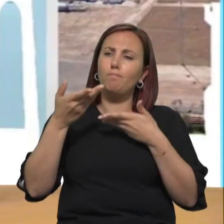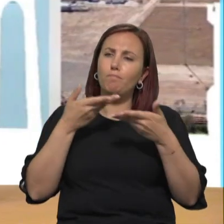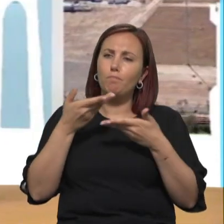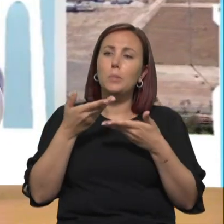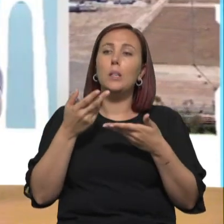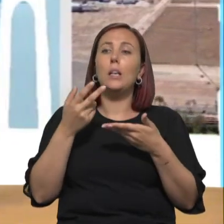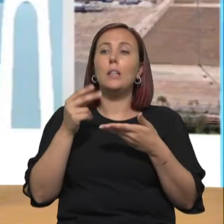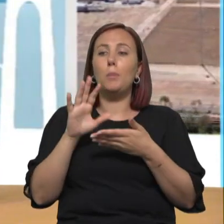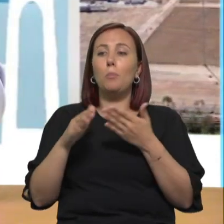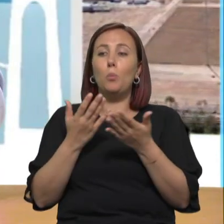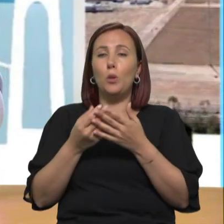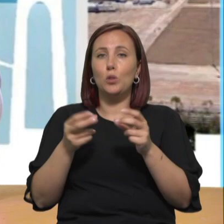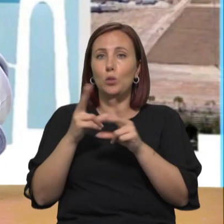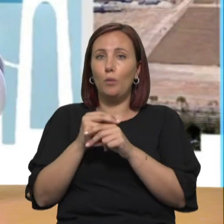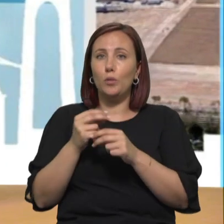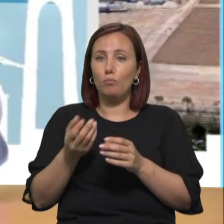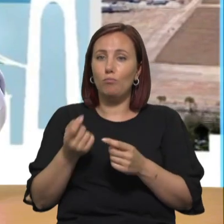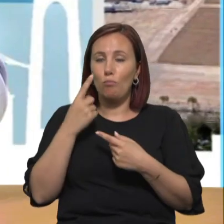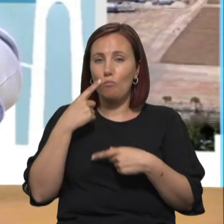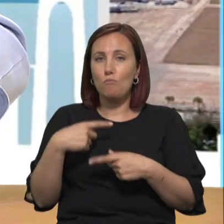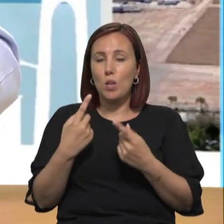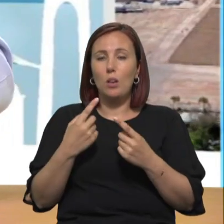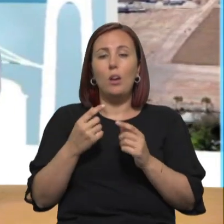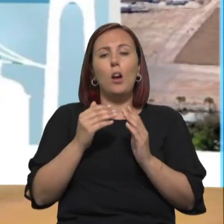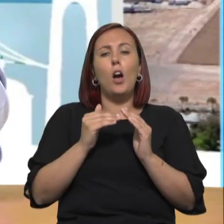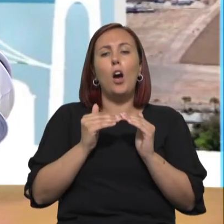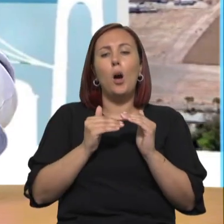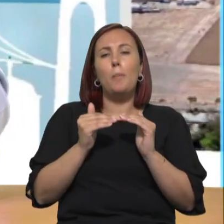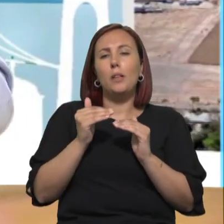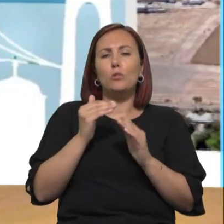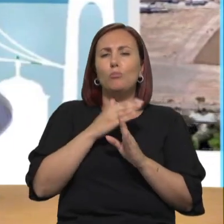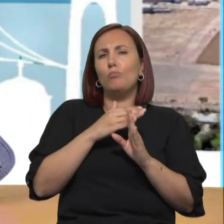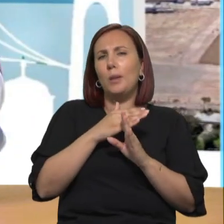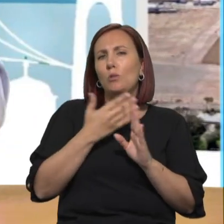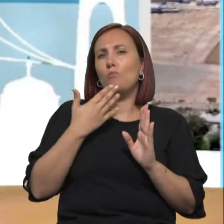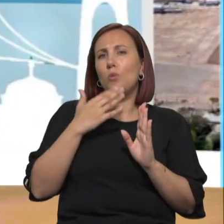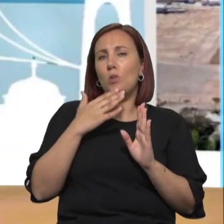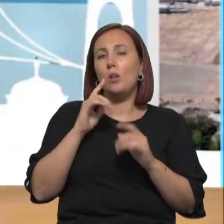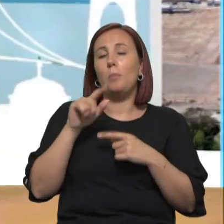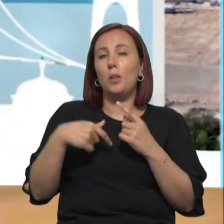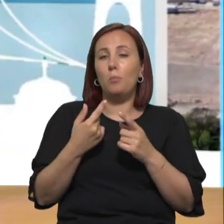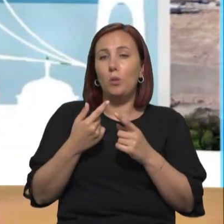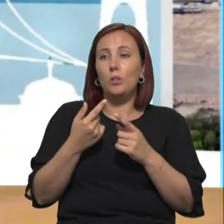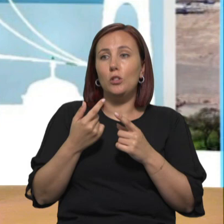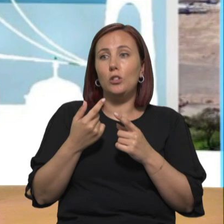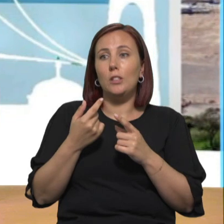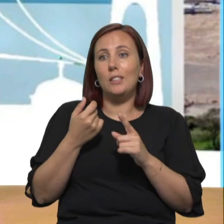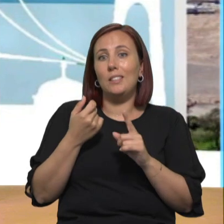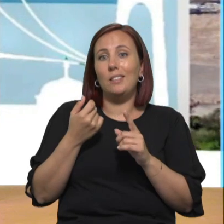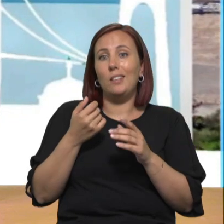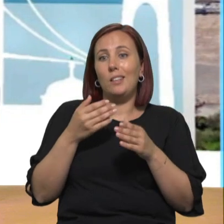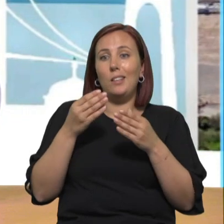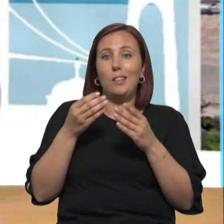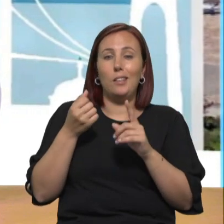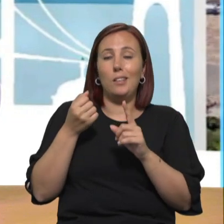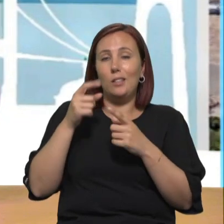soluções, aumentos médios razoáveis para se encarar os tempos que vivemos